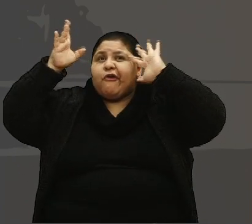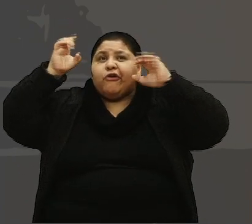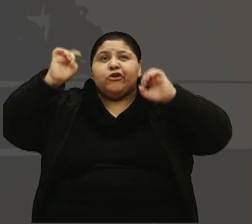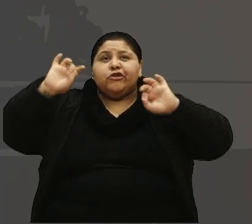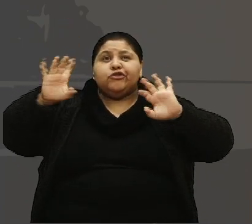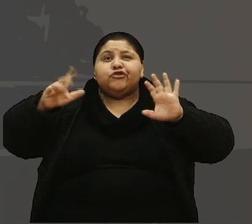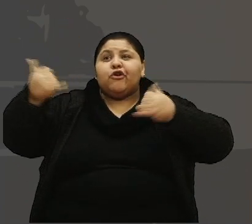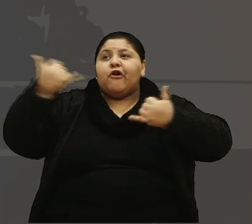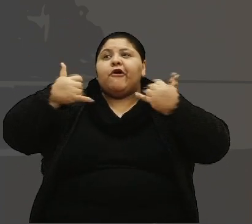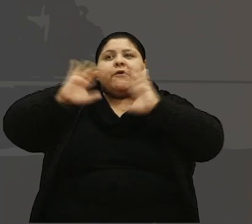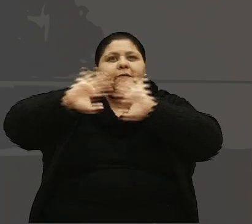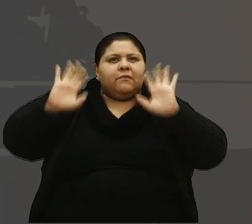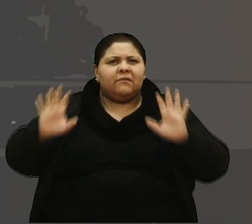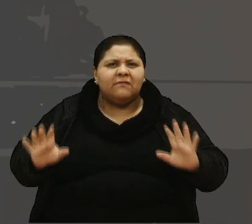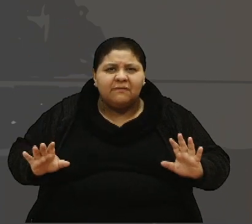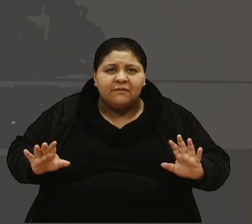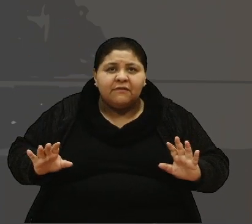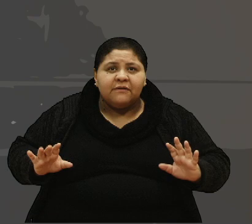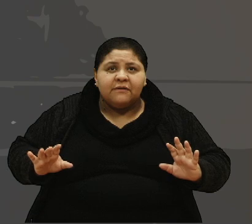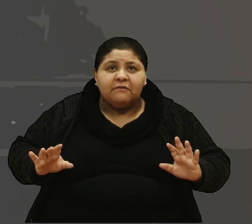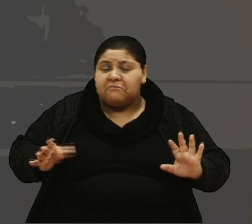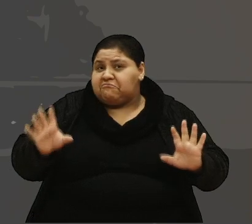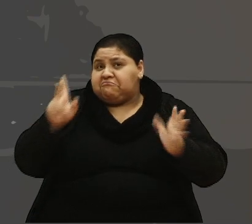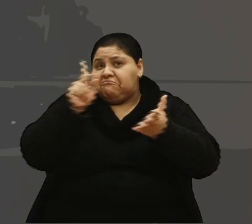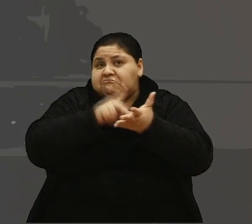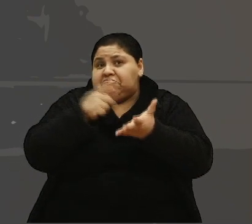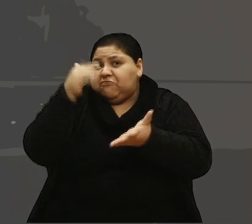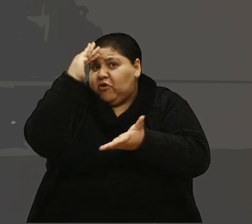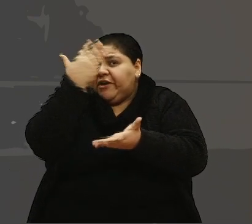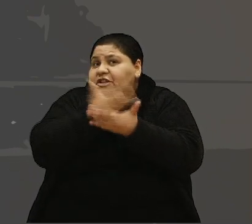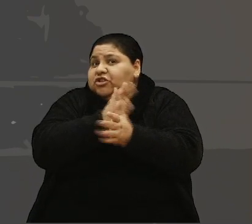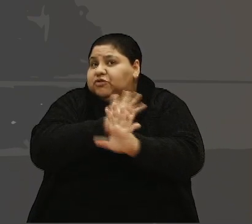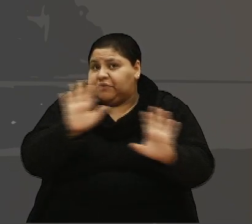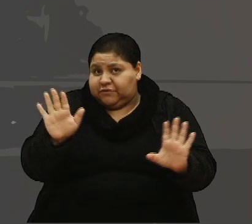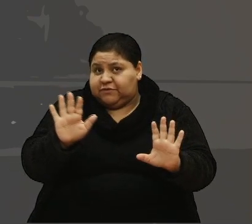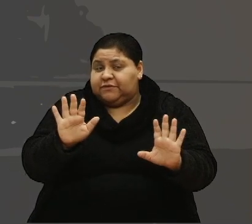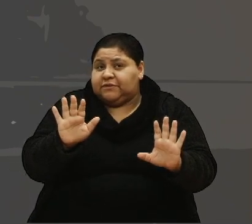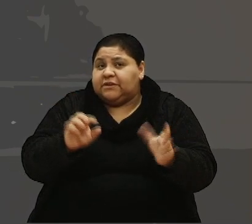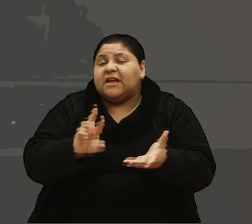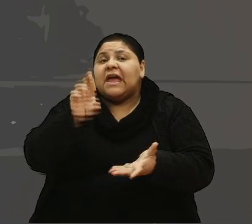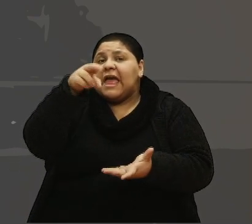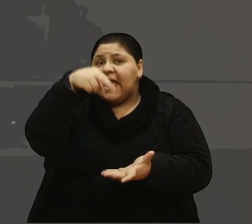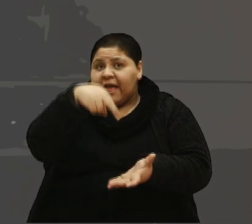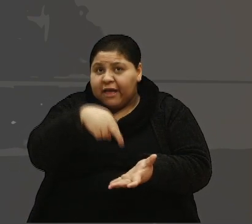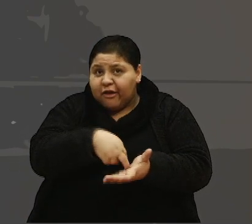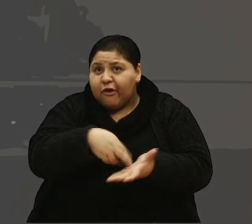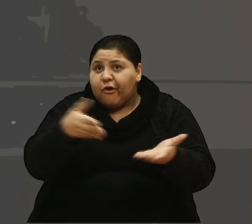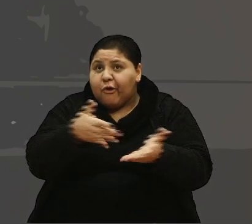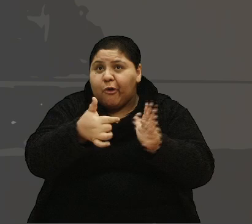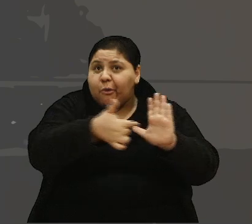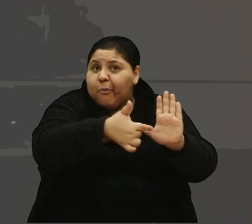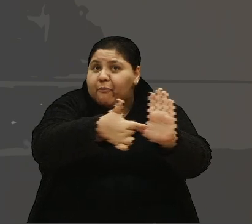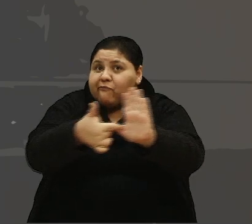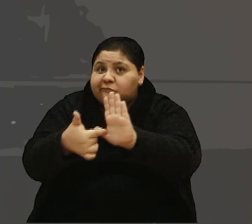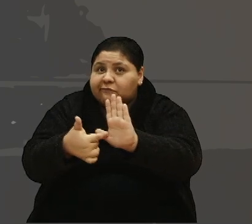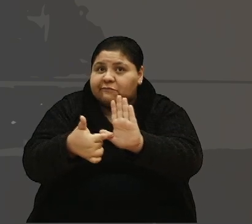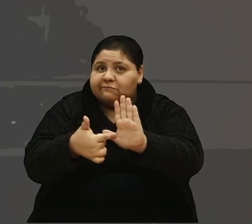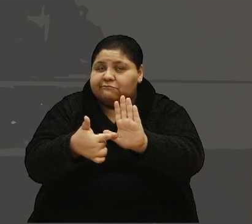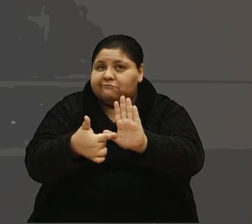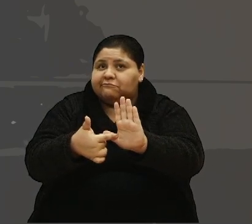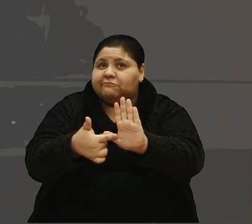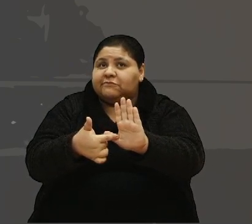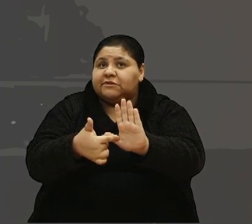gabinete? Eu, sinceramente, não acredito nisso. A realidade está aí para nos mostrar